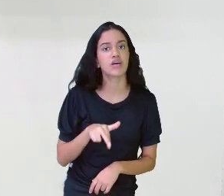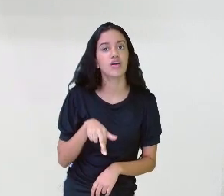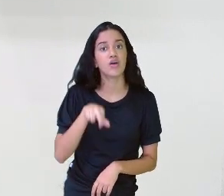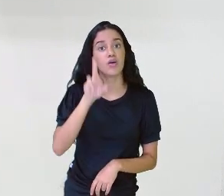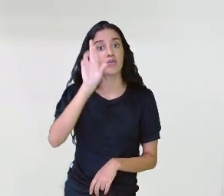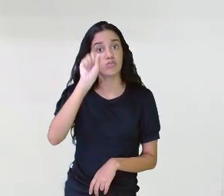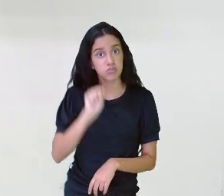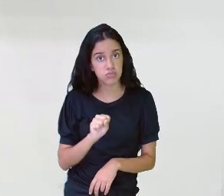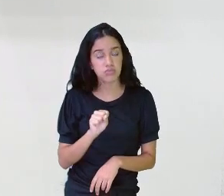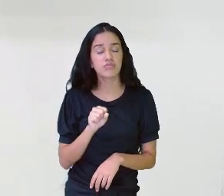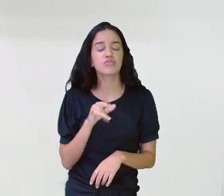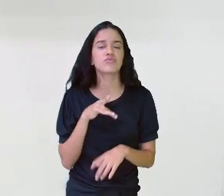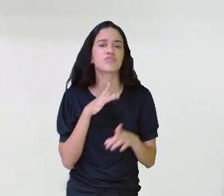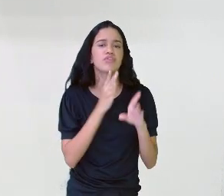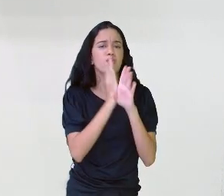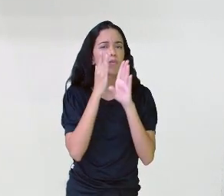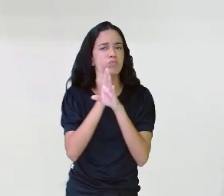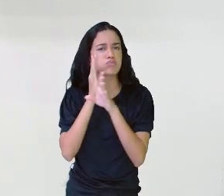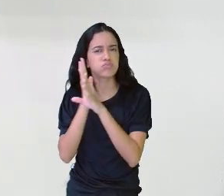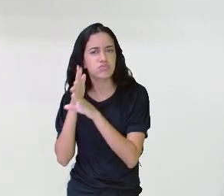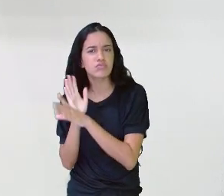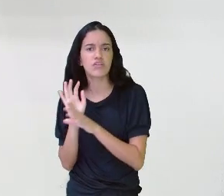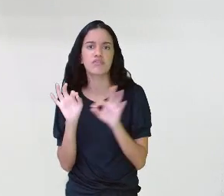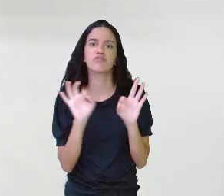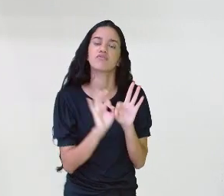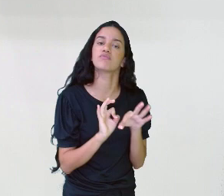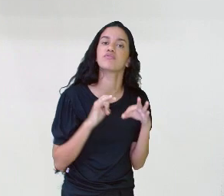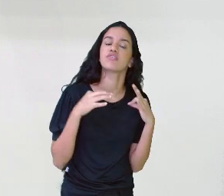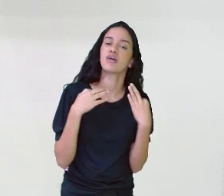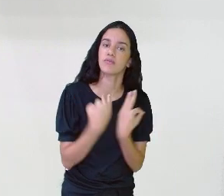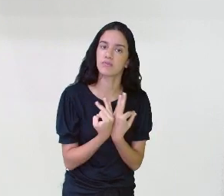Paraná, vocês vão encontrar muitas famílias